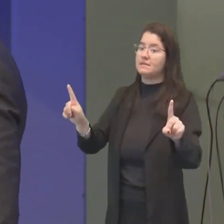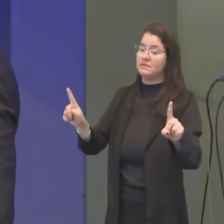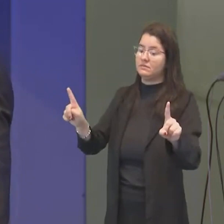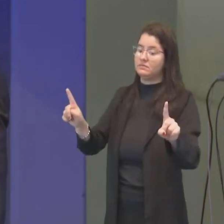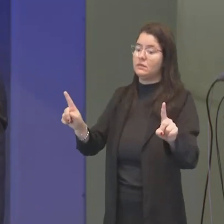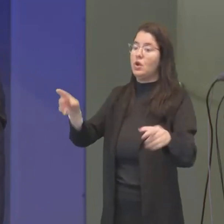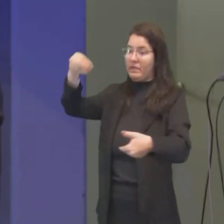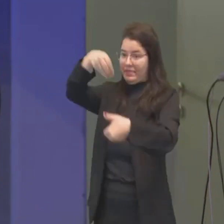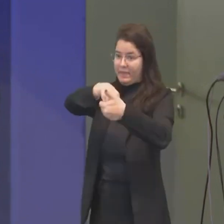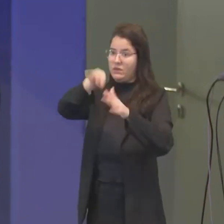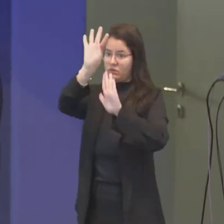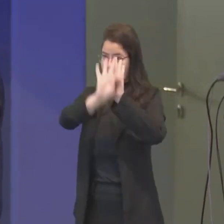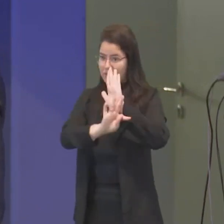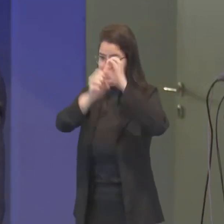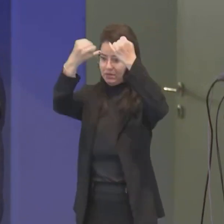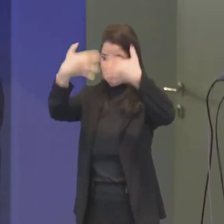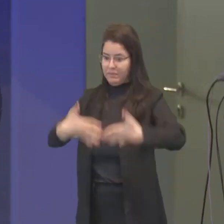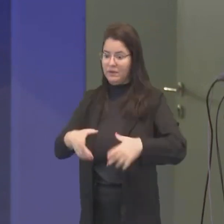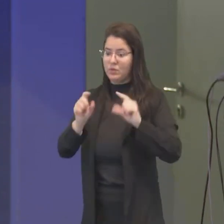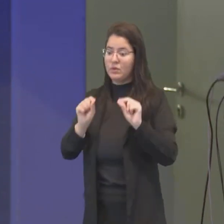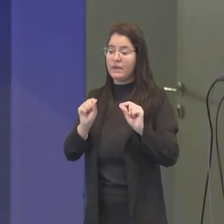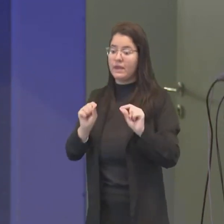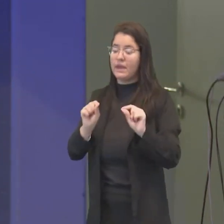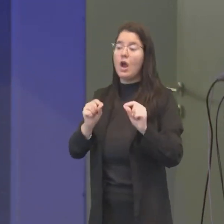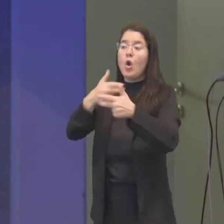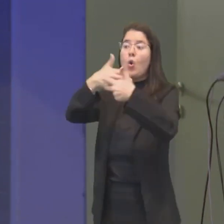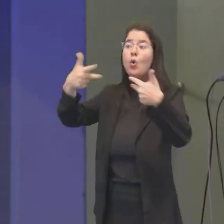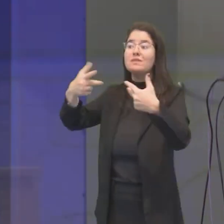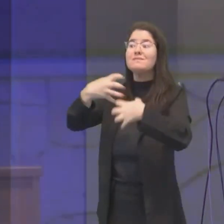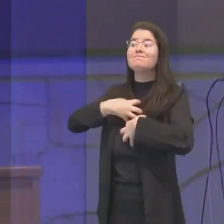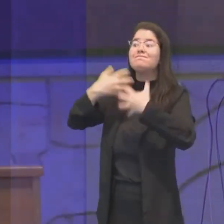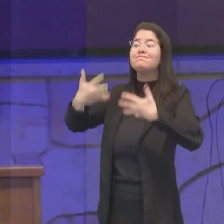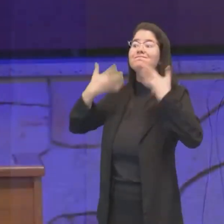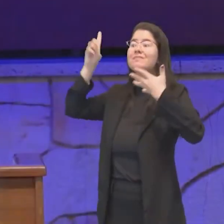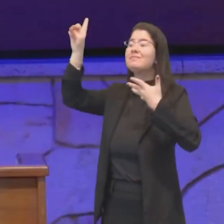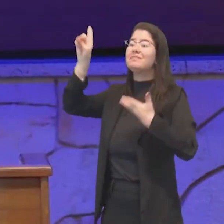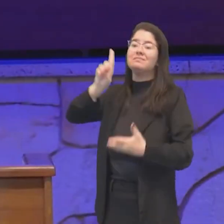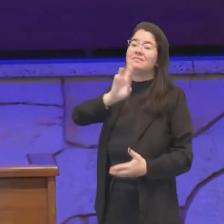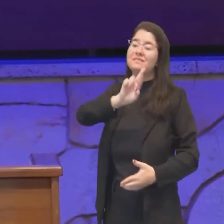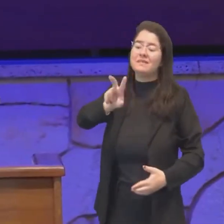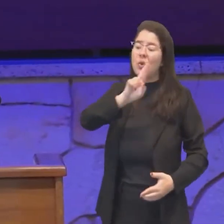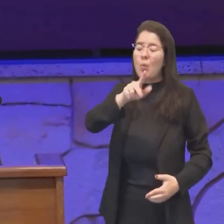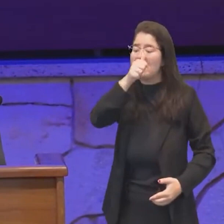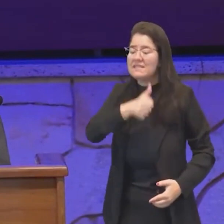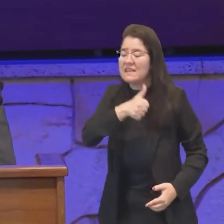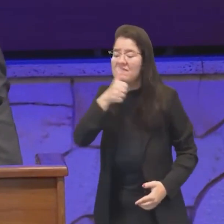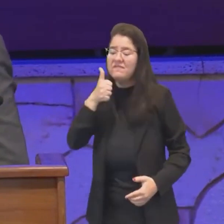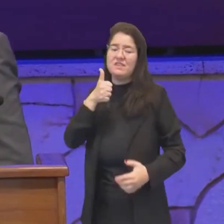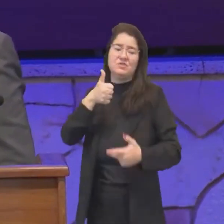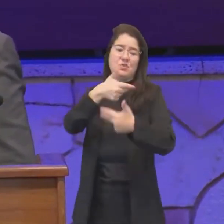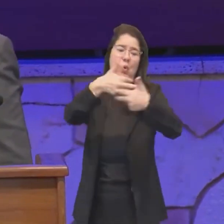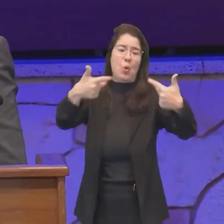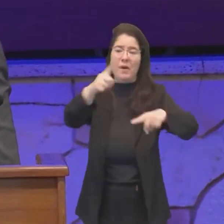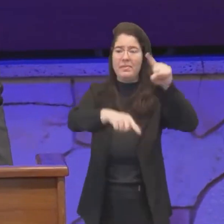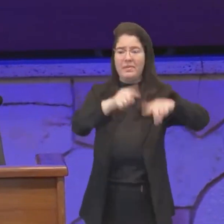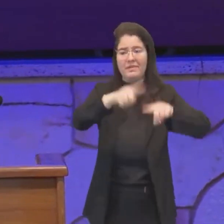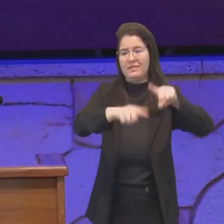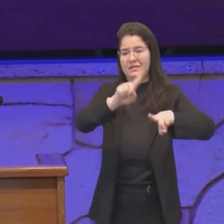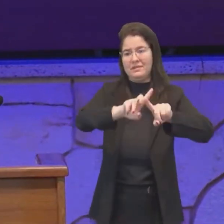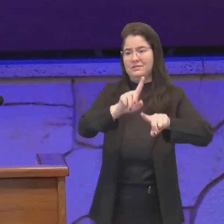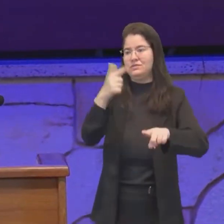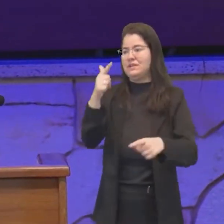encontramos aqui nesse texto aquilo que agrada ao Senhor. Nenhum sacrifício substitui a justiça,